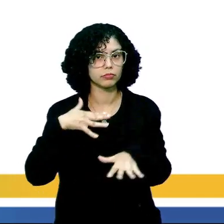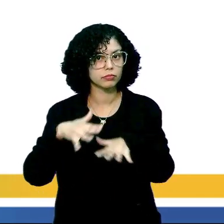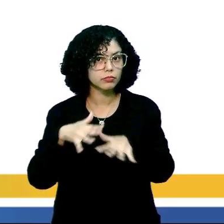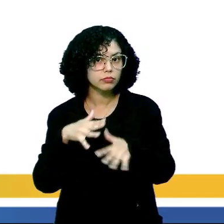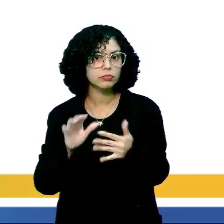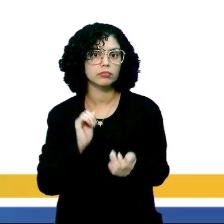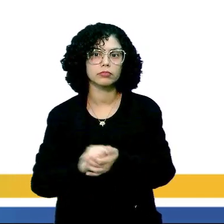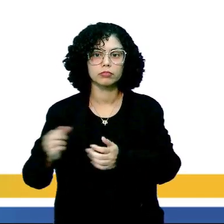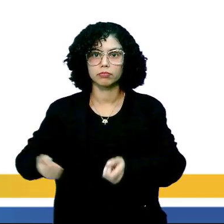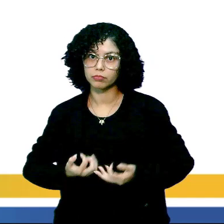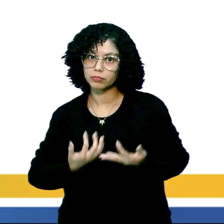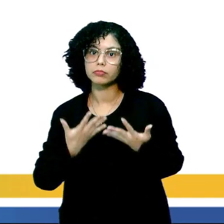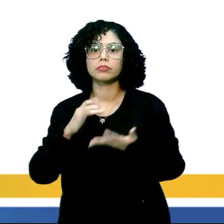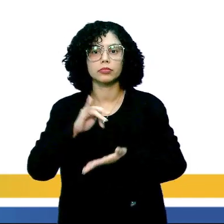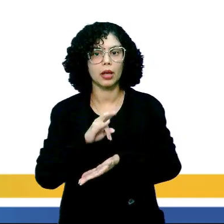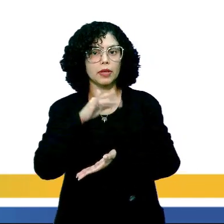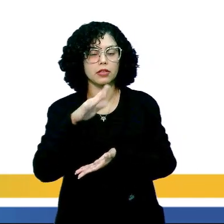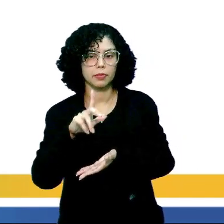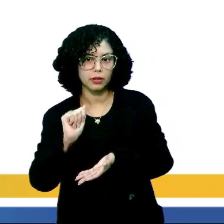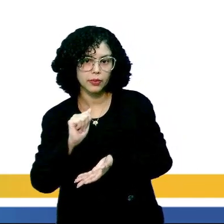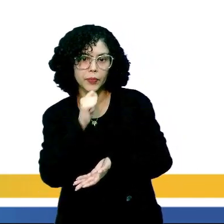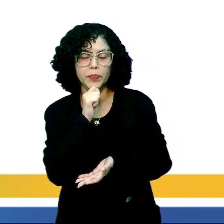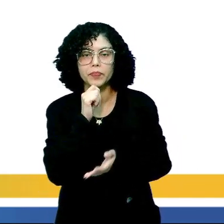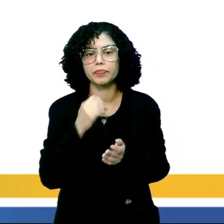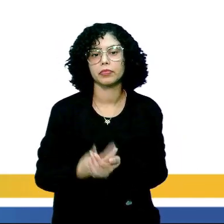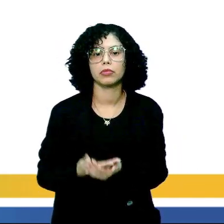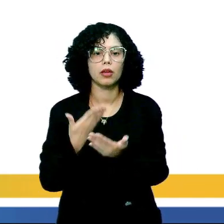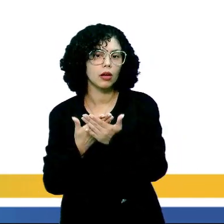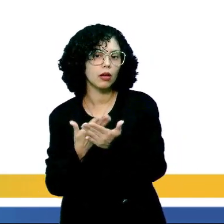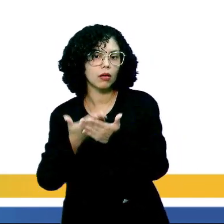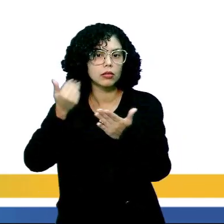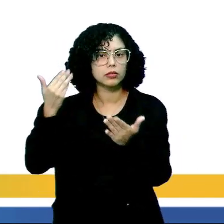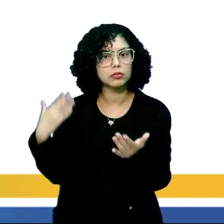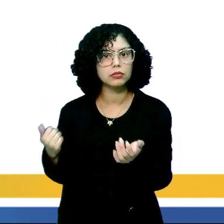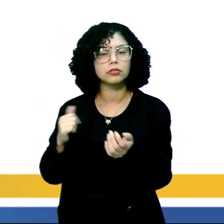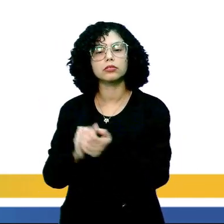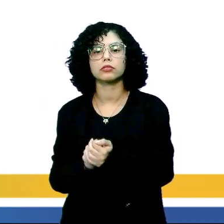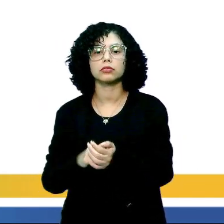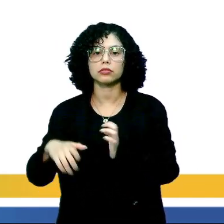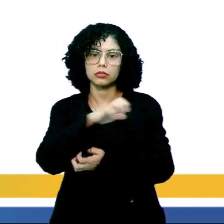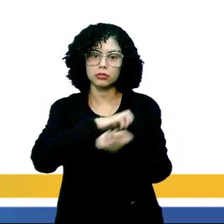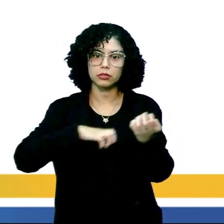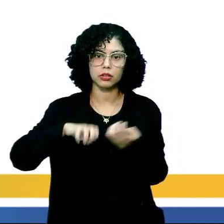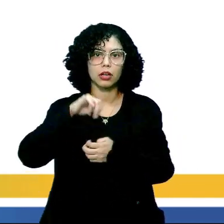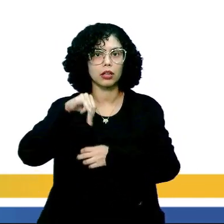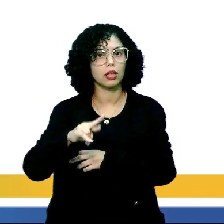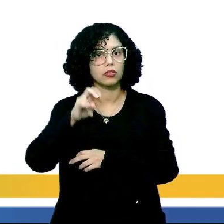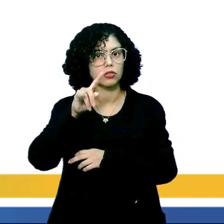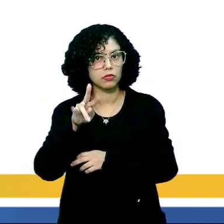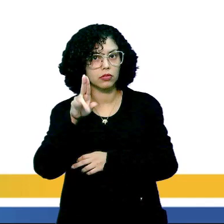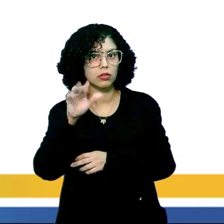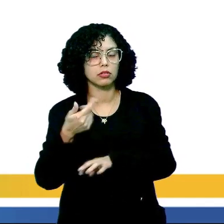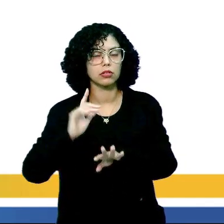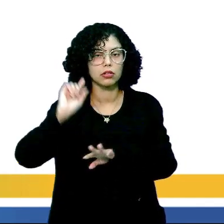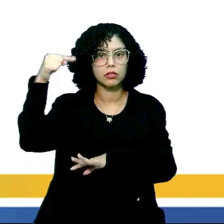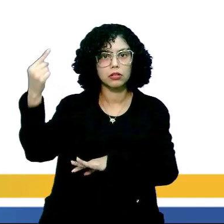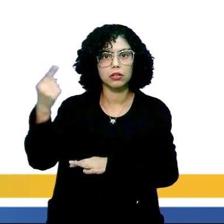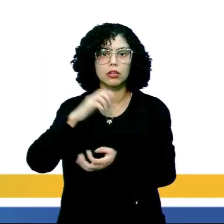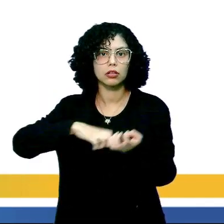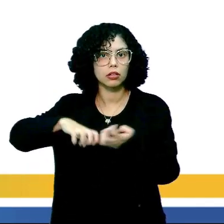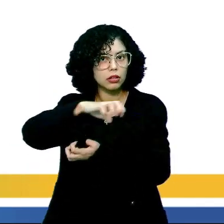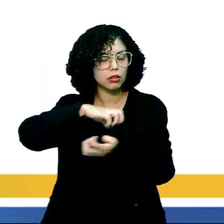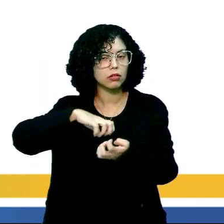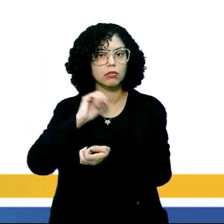movimentos emancipacionistas. Na aula anterior, nós falamos sobre as revoltas nativistas, aquelas revoltas que